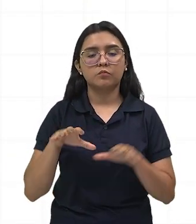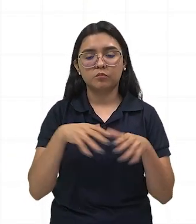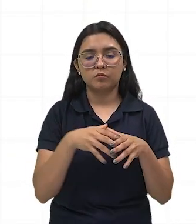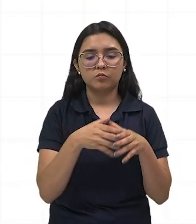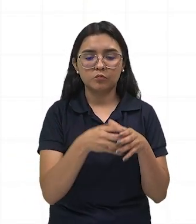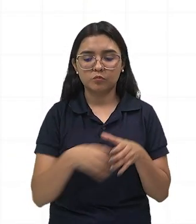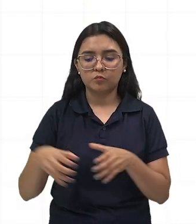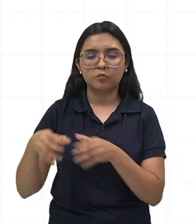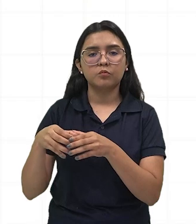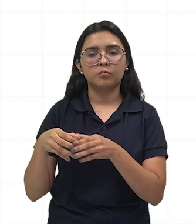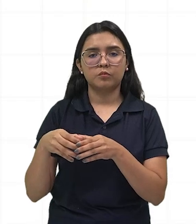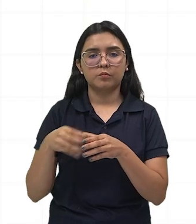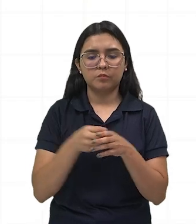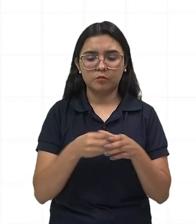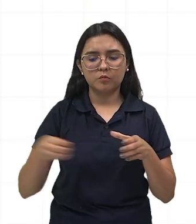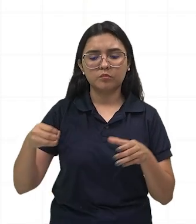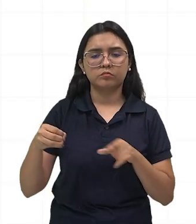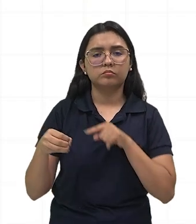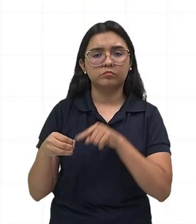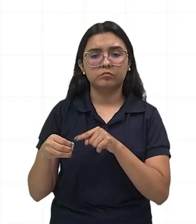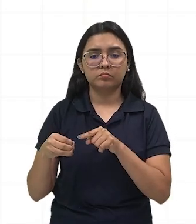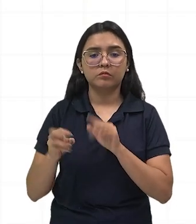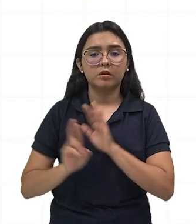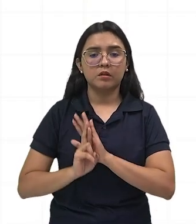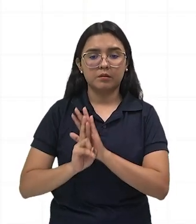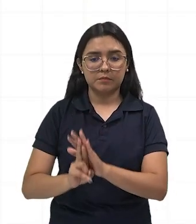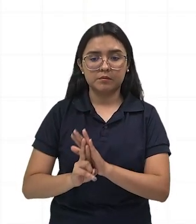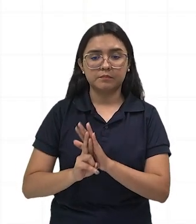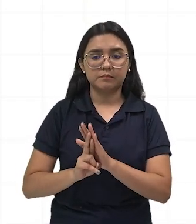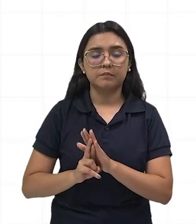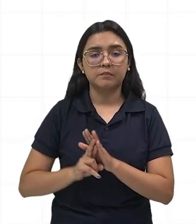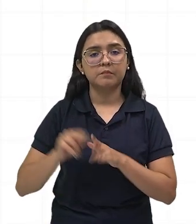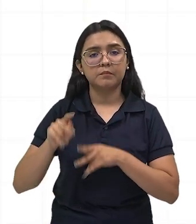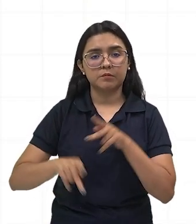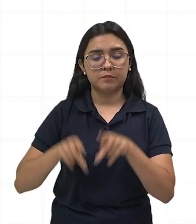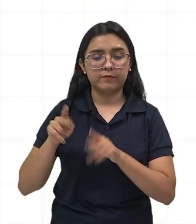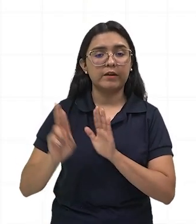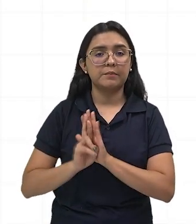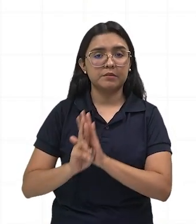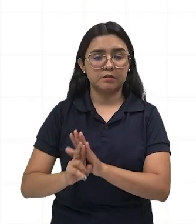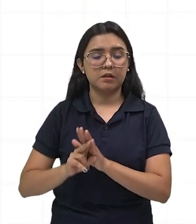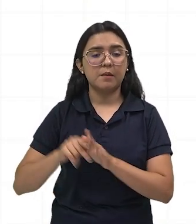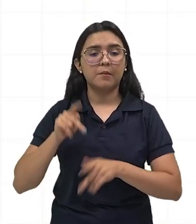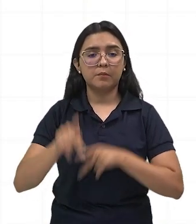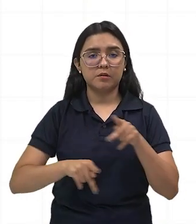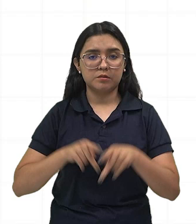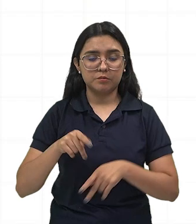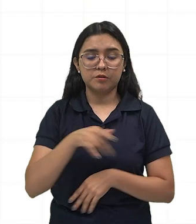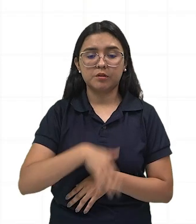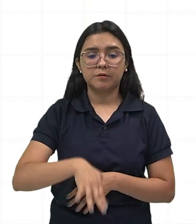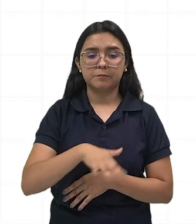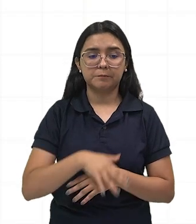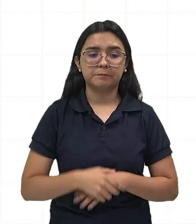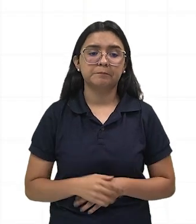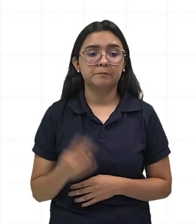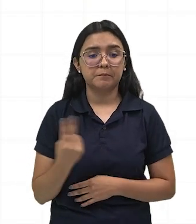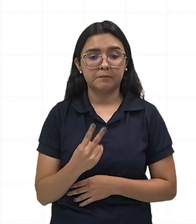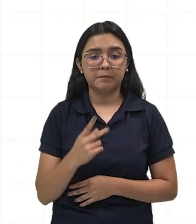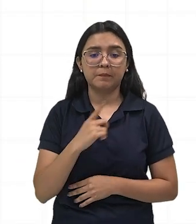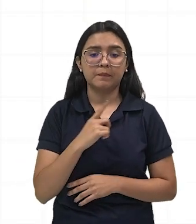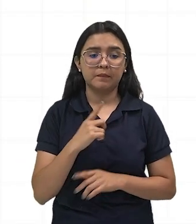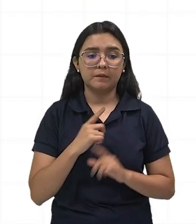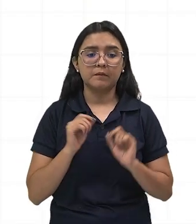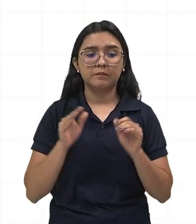uma parte, muito importante aqui, né, representativa da população. Ambas as abordagens têm